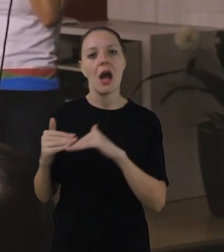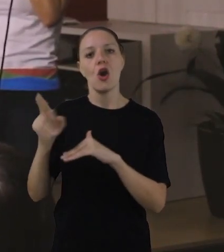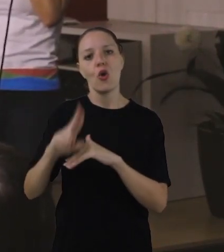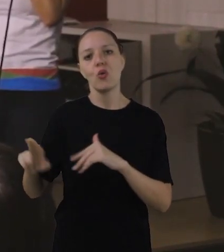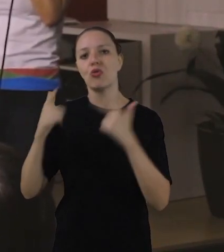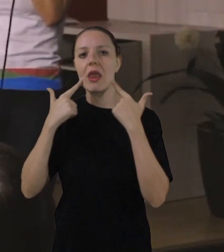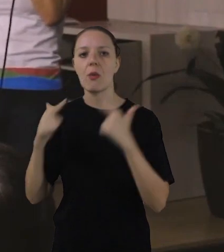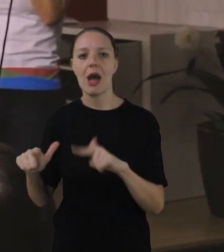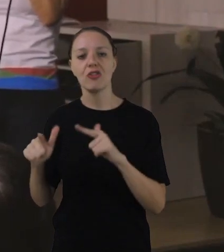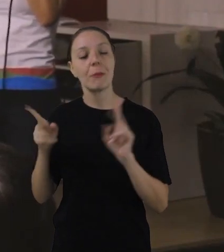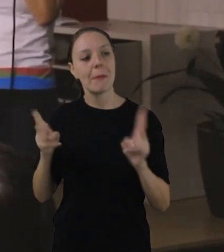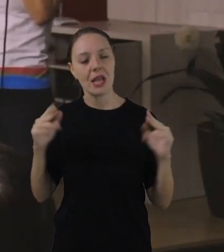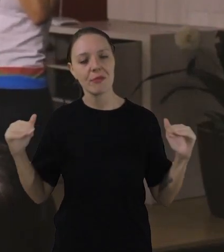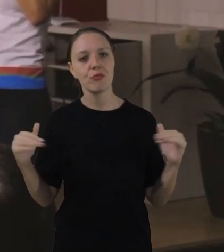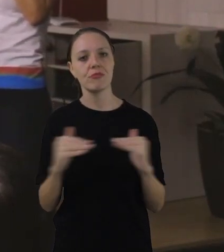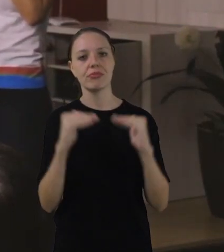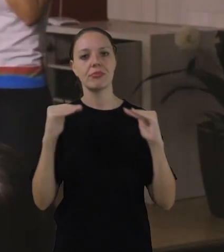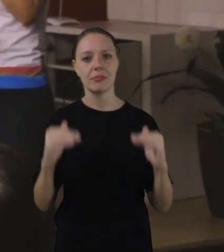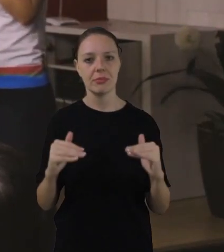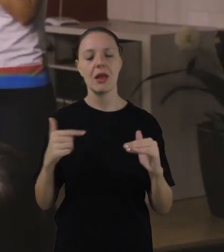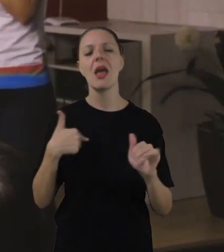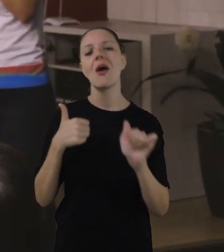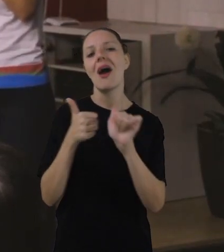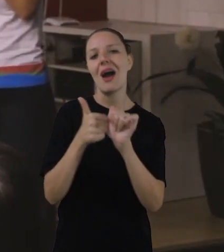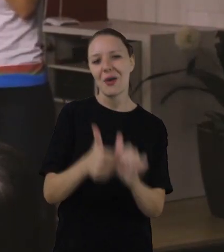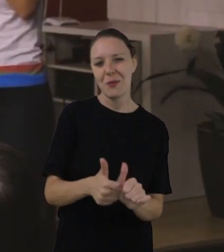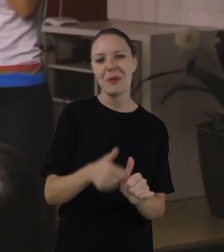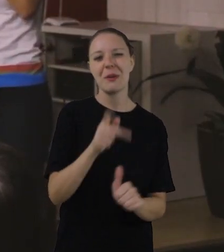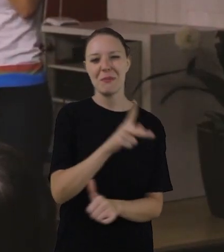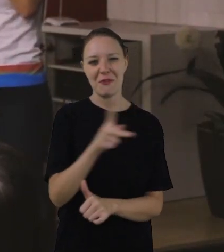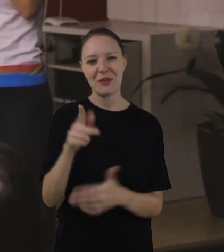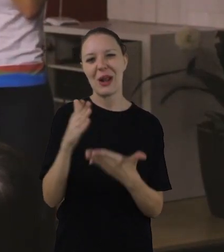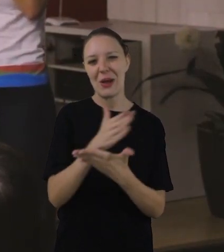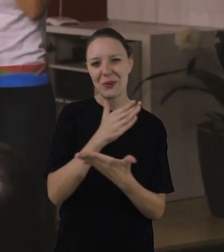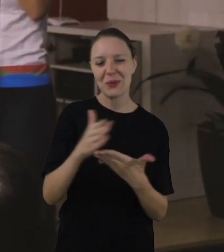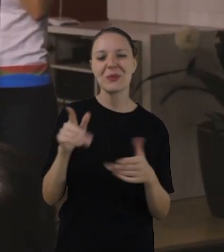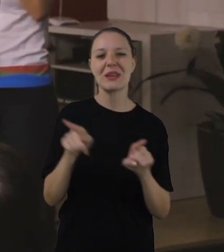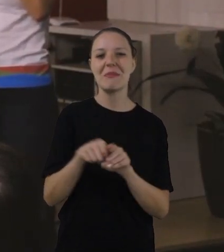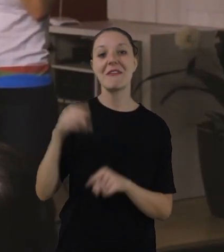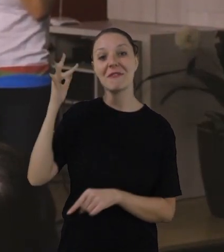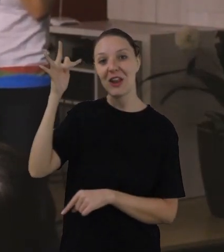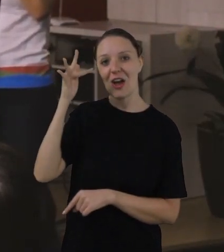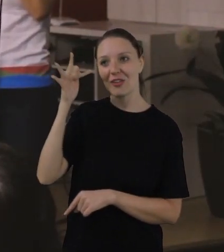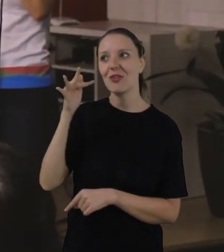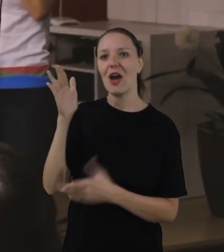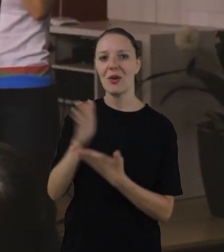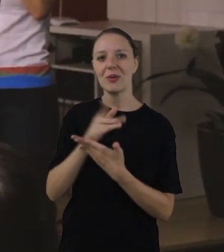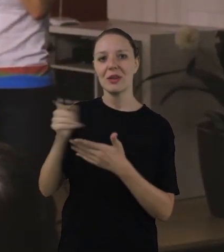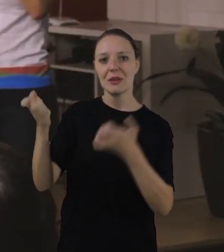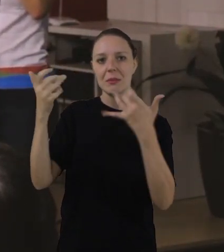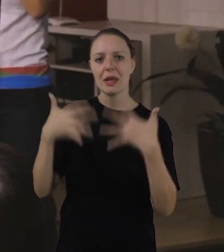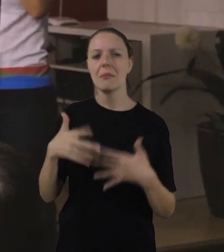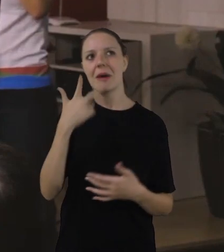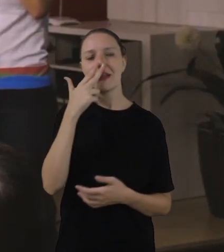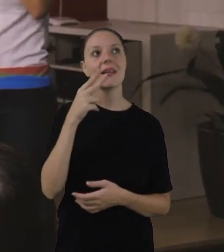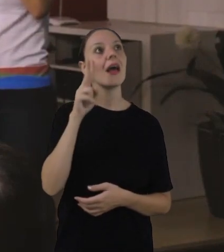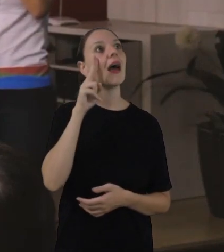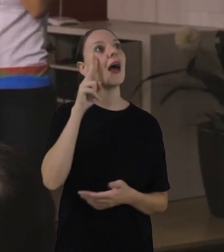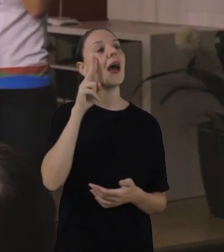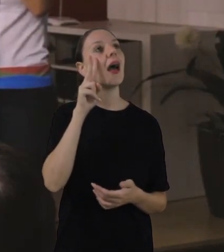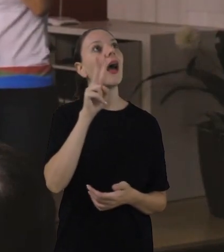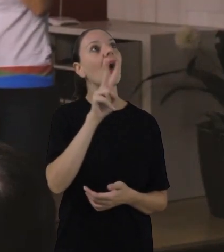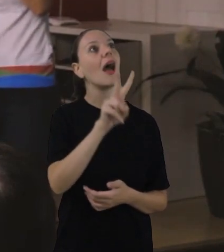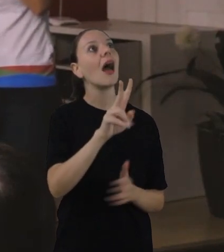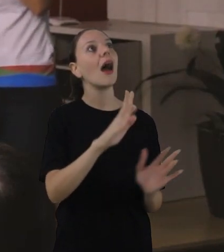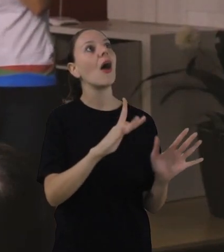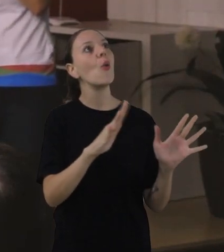Né? Eu acompanho alguns professores e alguns filósofos falando, quando eles falam, parece que está lendo um livro.